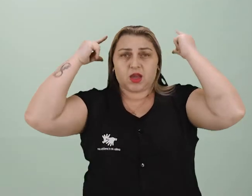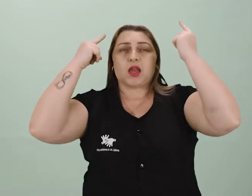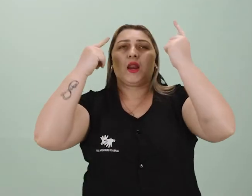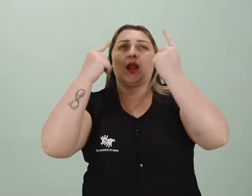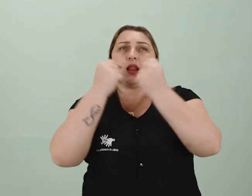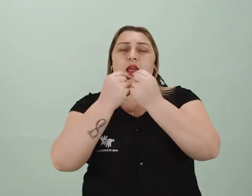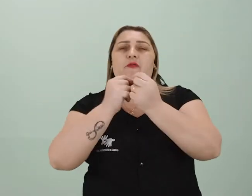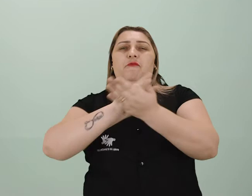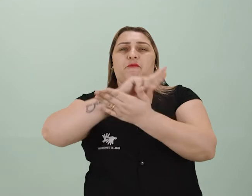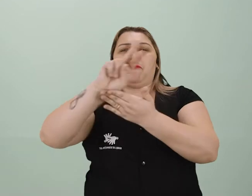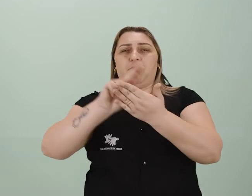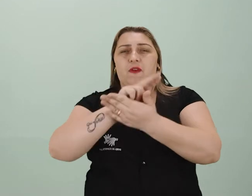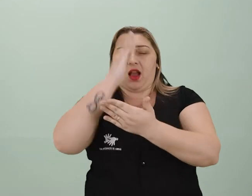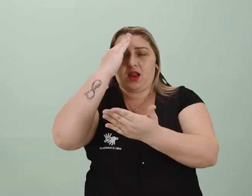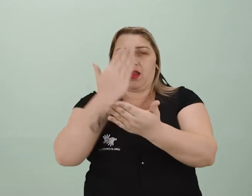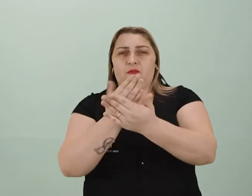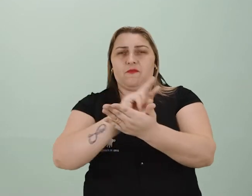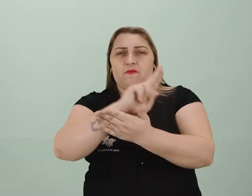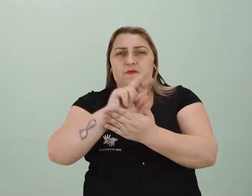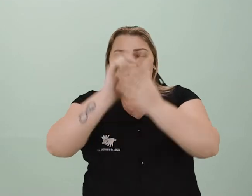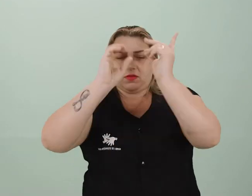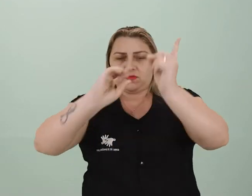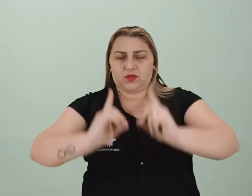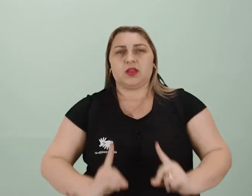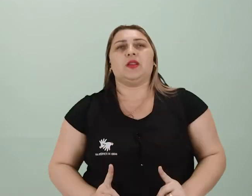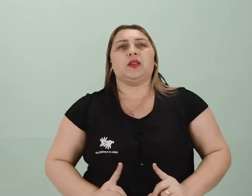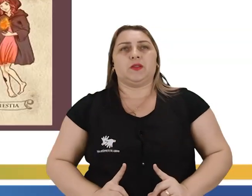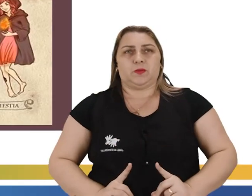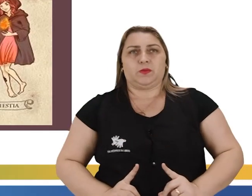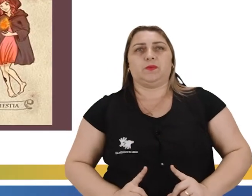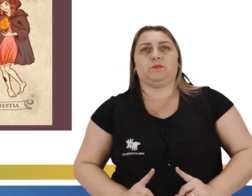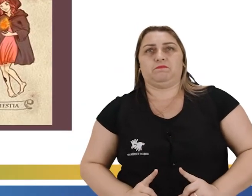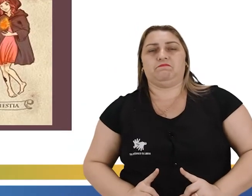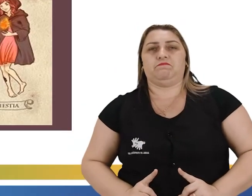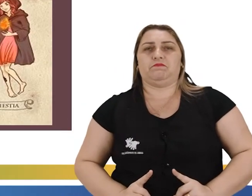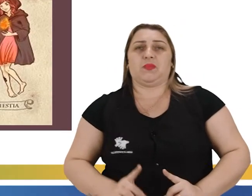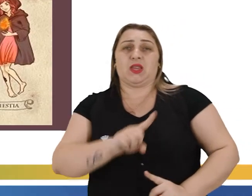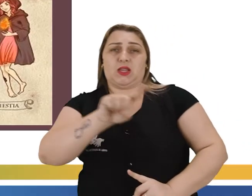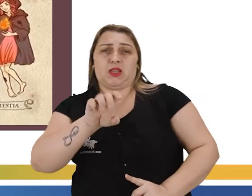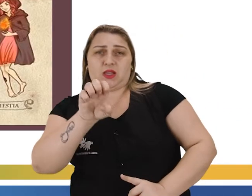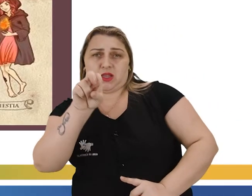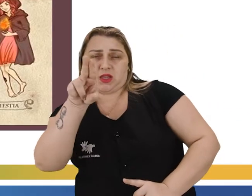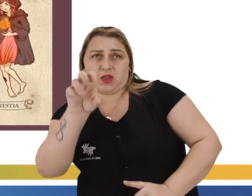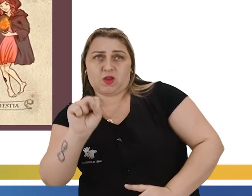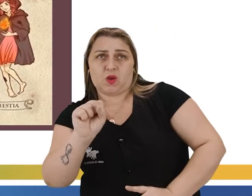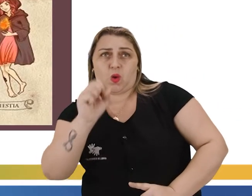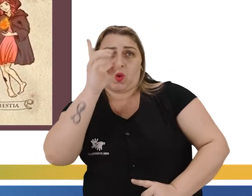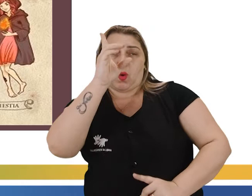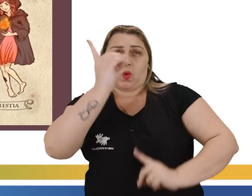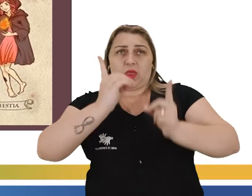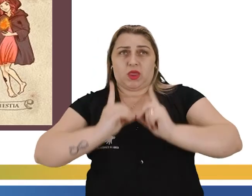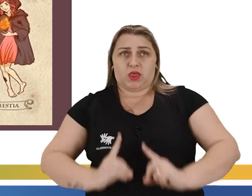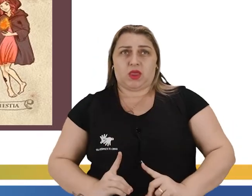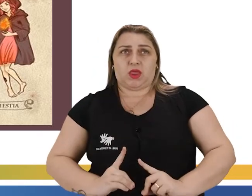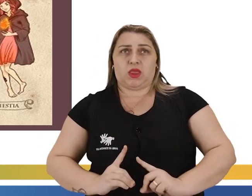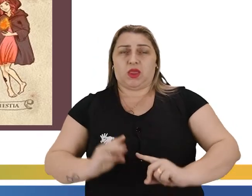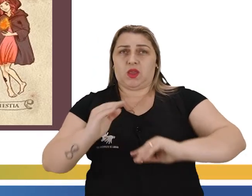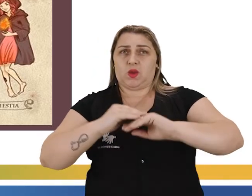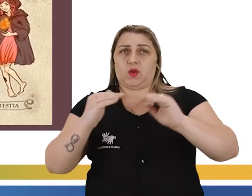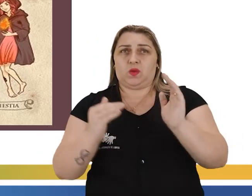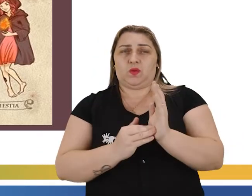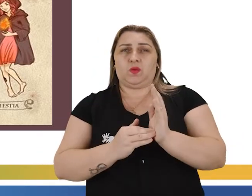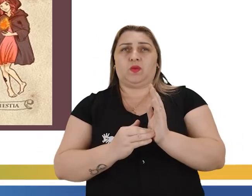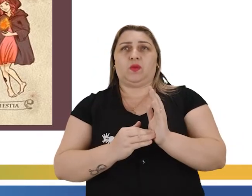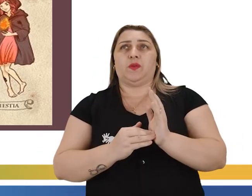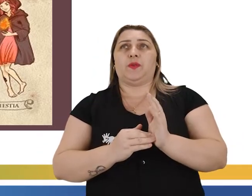eram politeístas, acreditavam então em vários deuses, né? Zeus seria o deus dos deuses, o deus